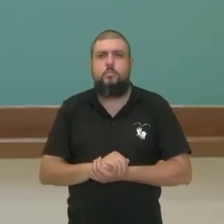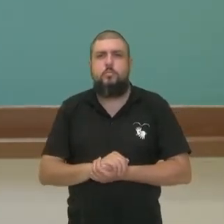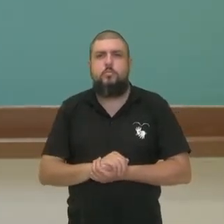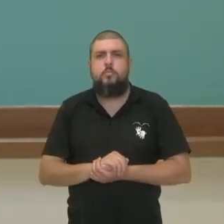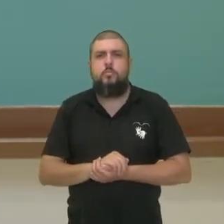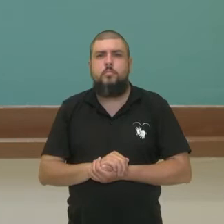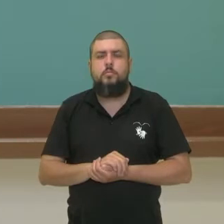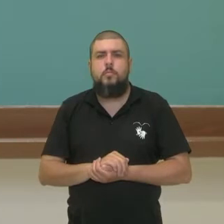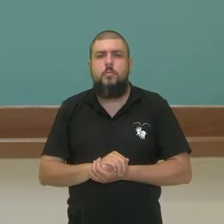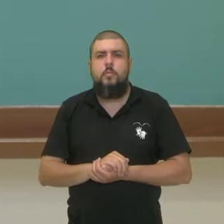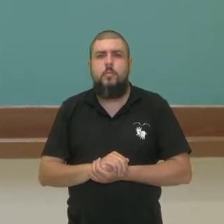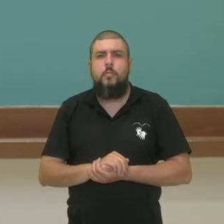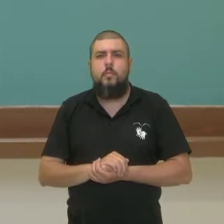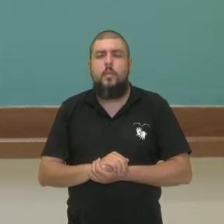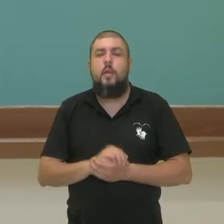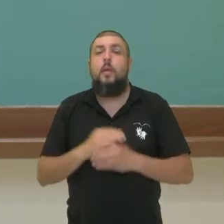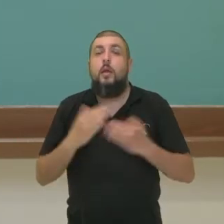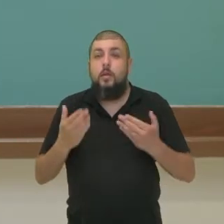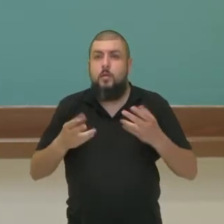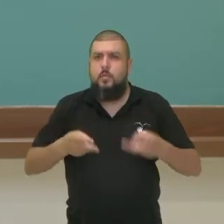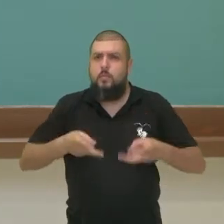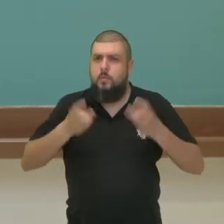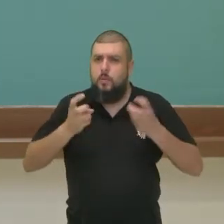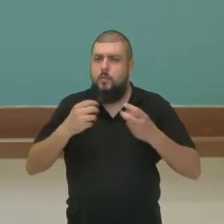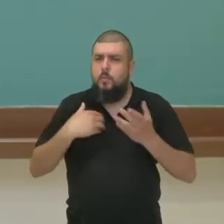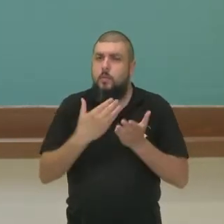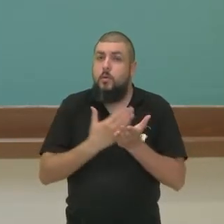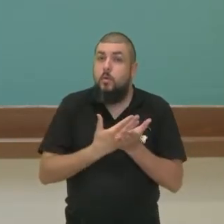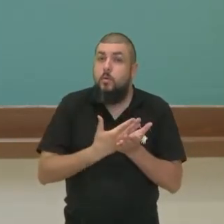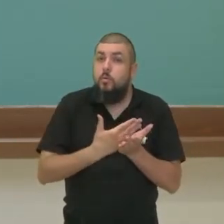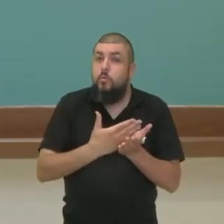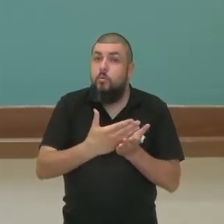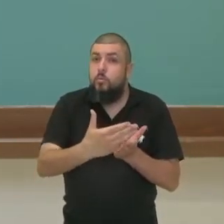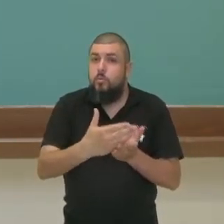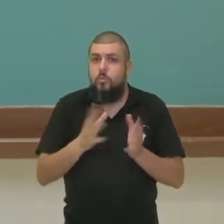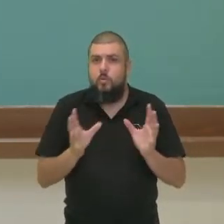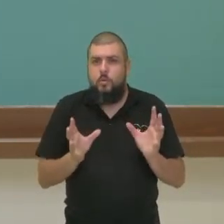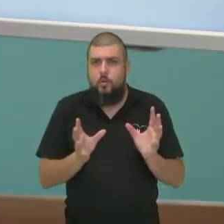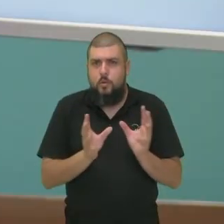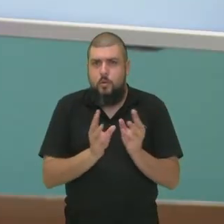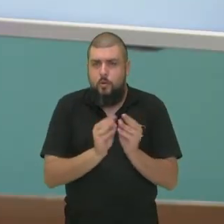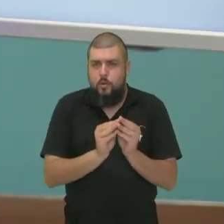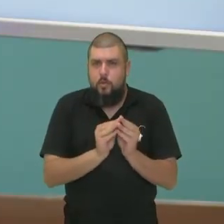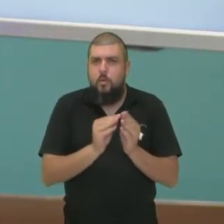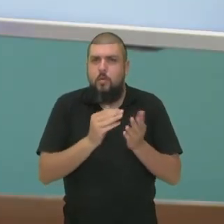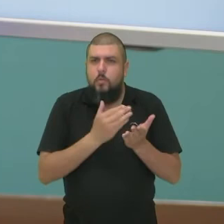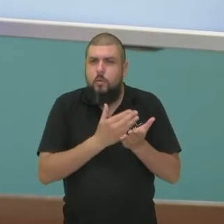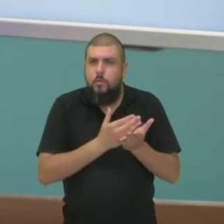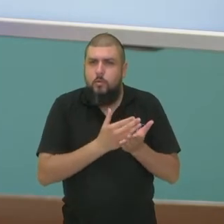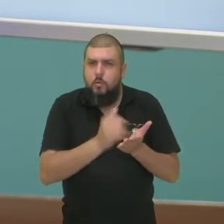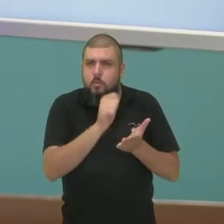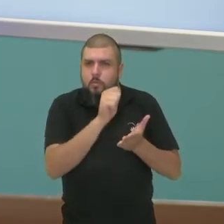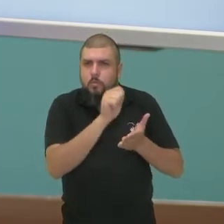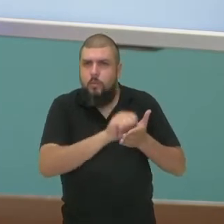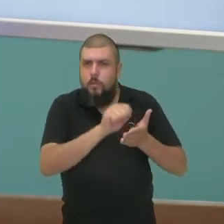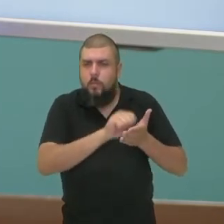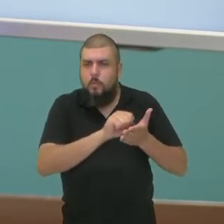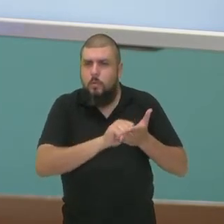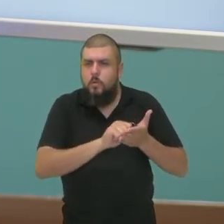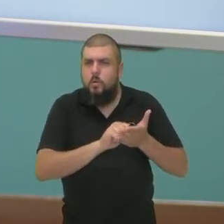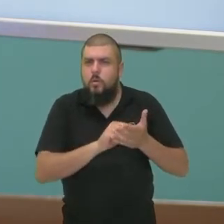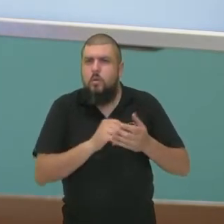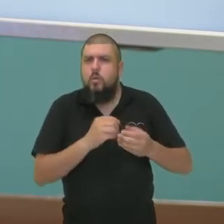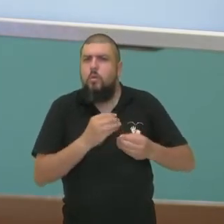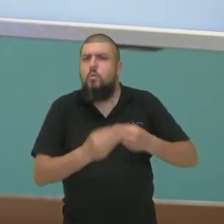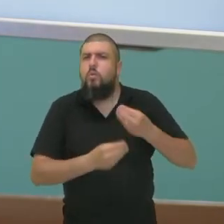está introduzindo a resenha, né? Ele vai estar introduzindo essa resenha e como que ele vai introduzir, o